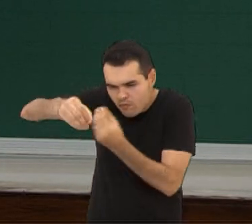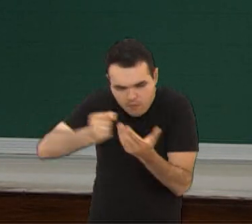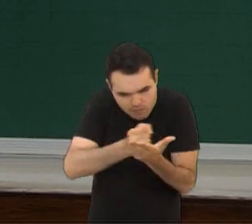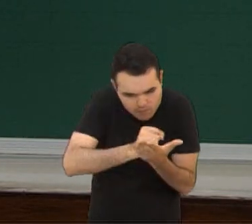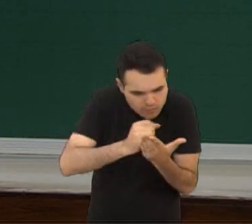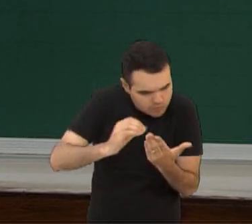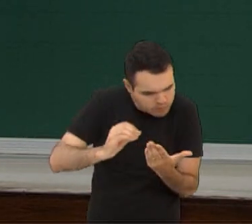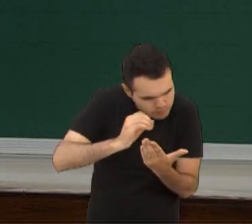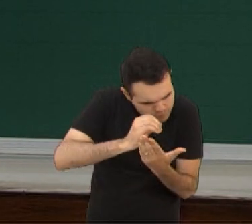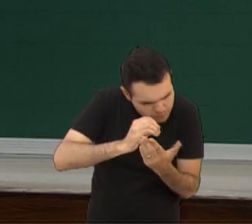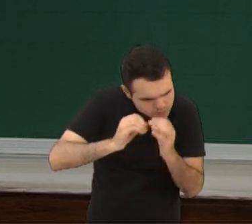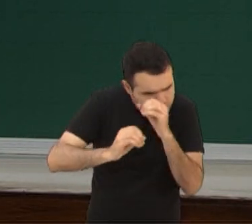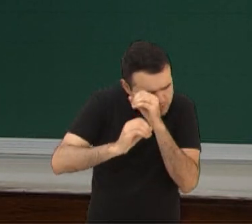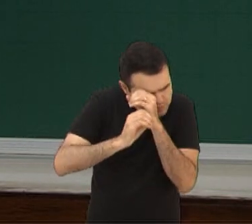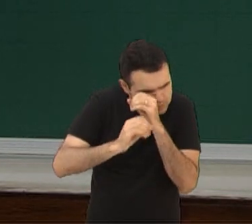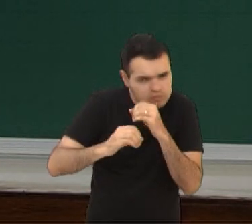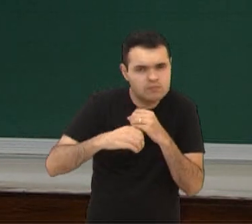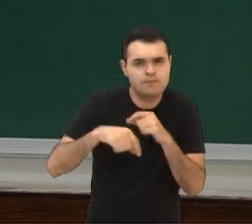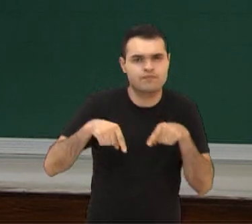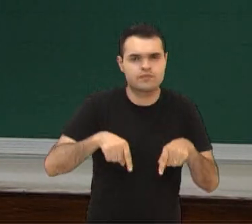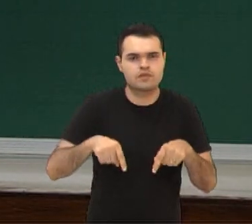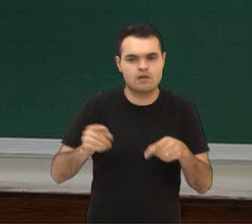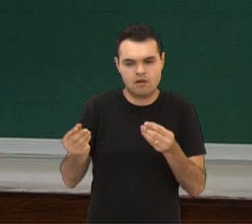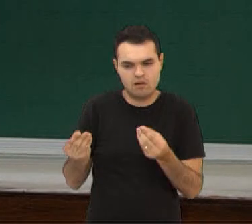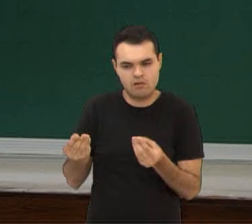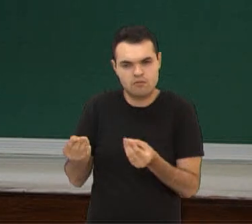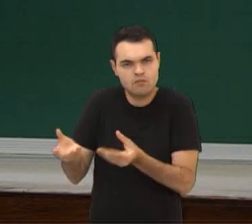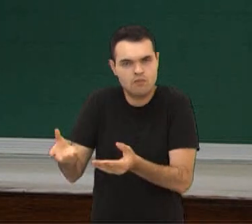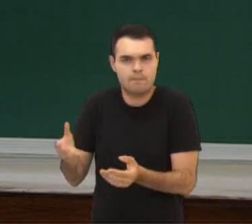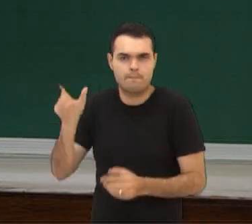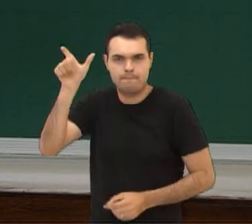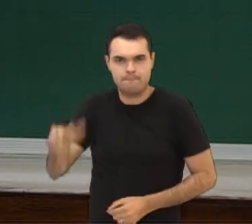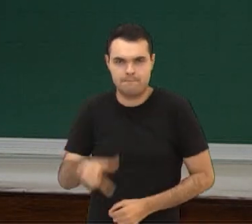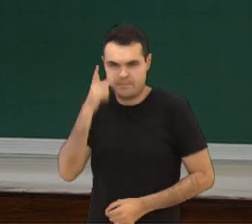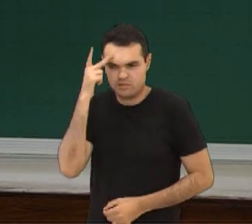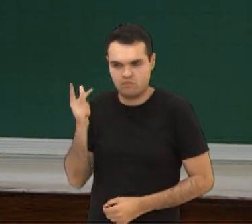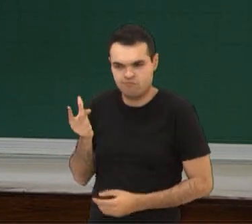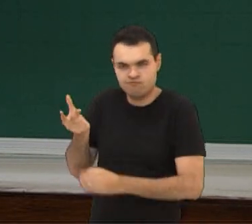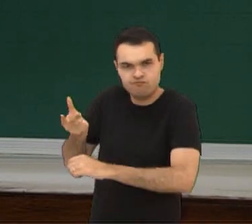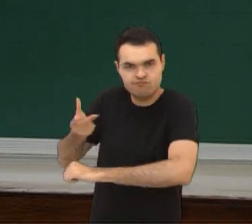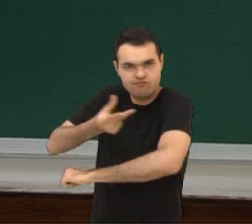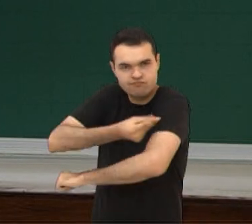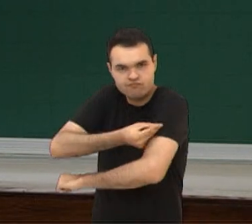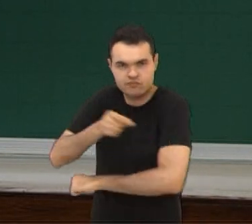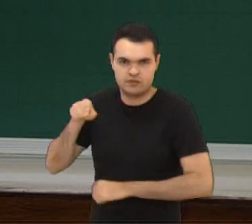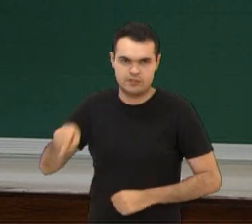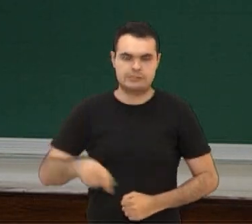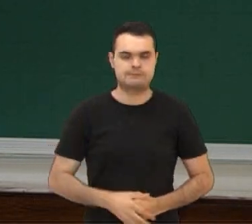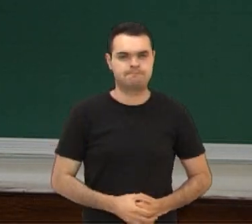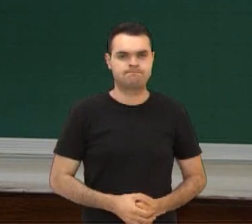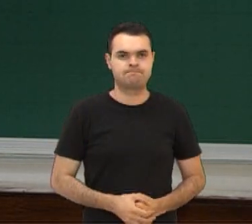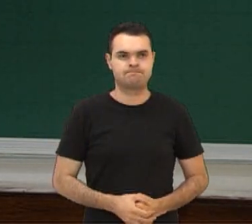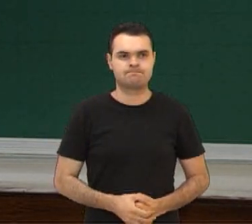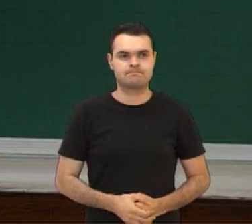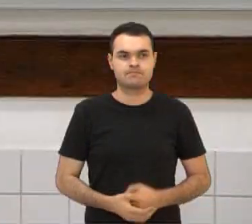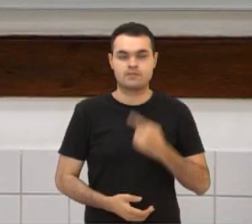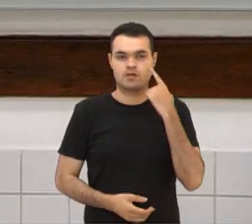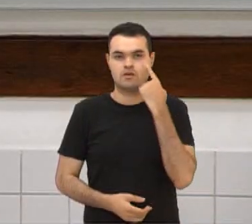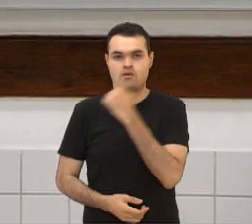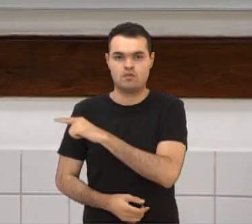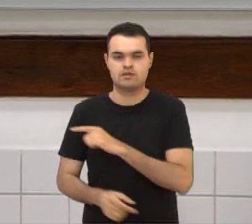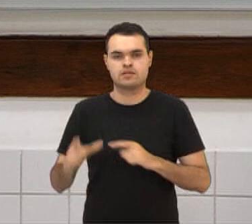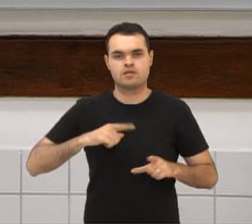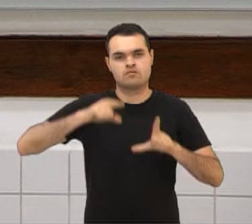laboratório, é colocado na pessoa que induz uma resposta imunológica no corpo dela. Tudo bem? Olha só esse gráfico